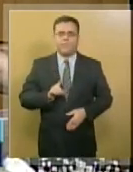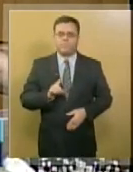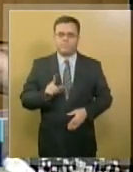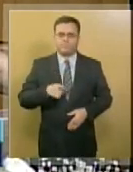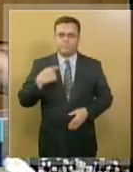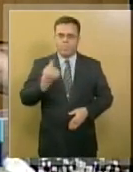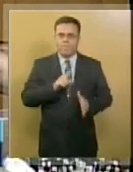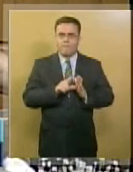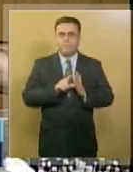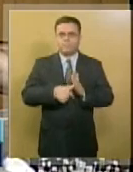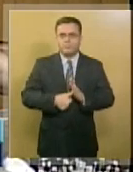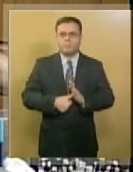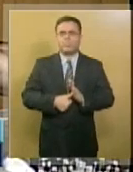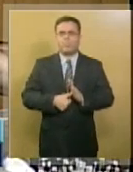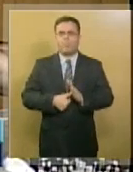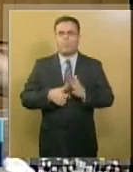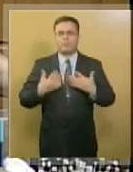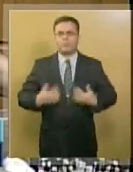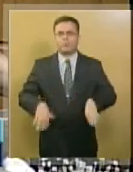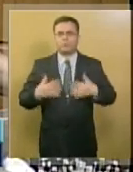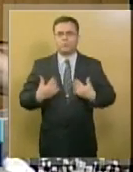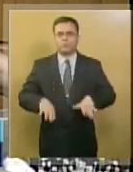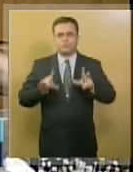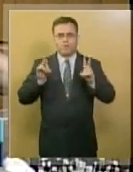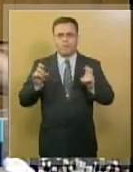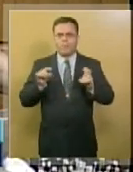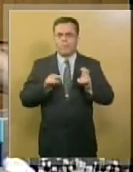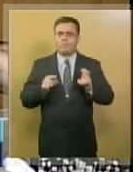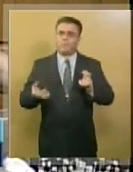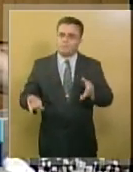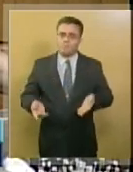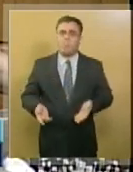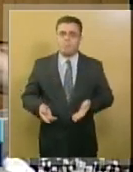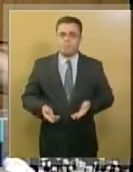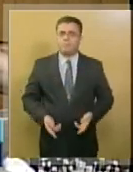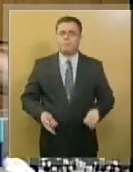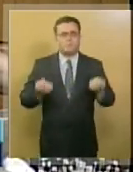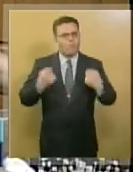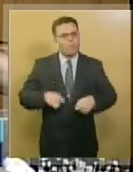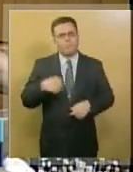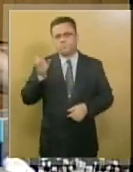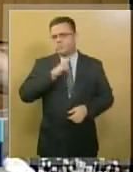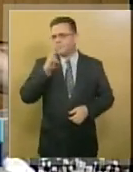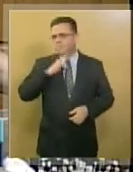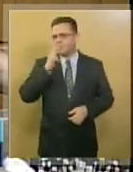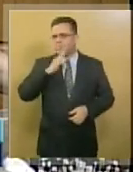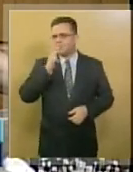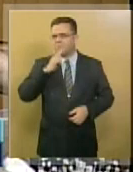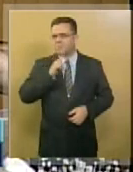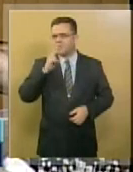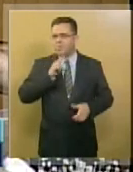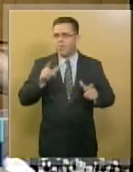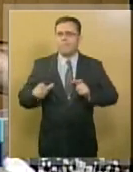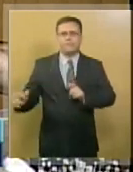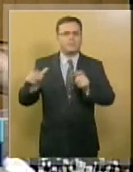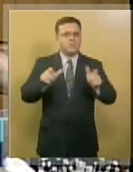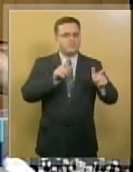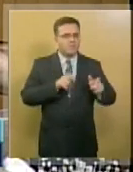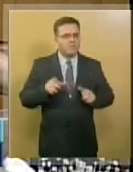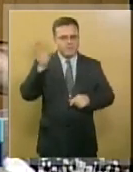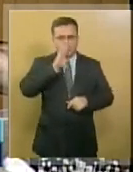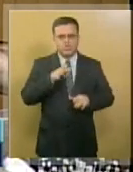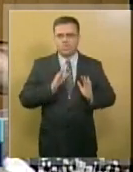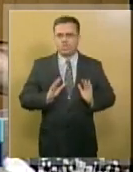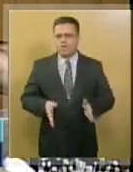Estamos atrasados anos-luz nessa temática. Há uma necessidade, senhores, como em muitos lugares do Brasil já estão